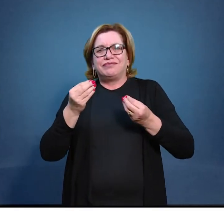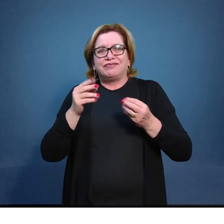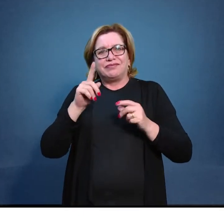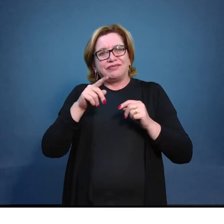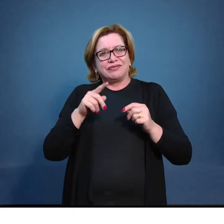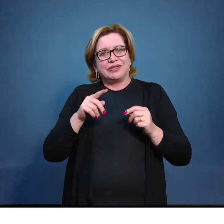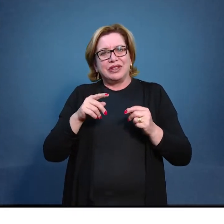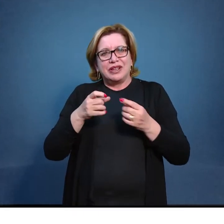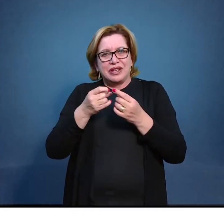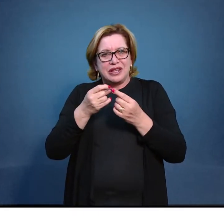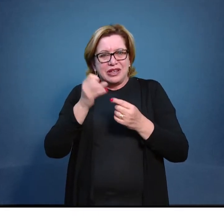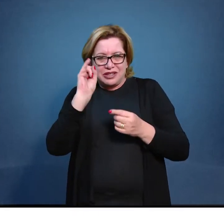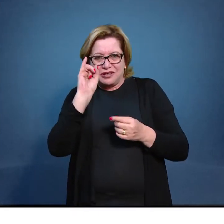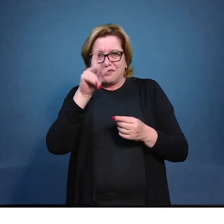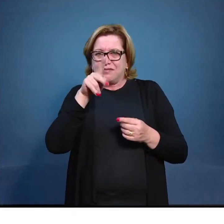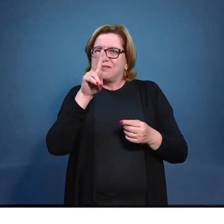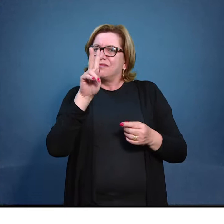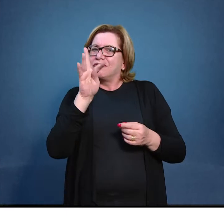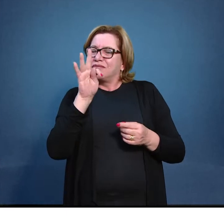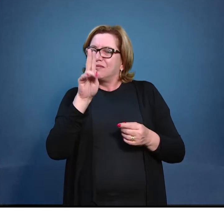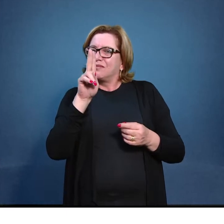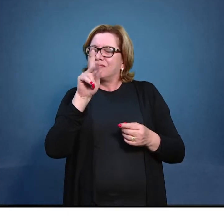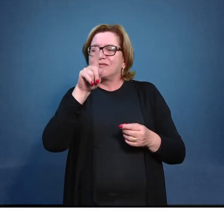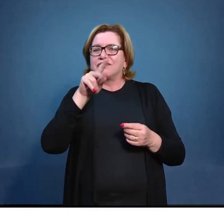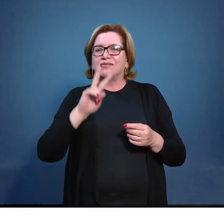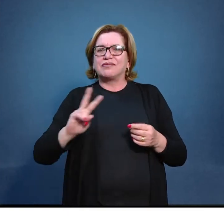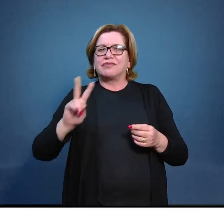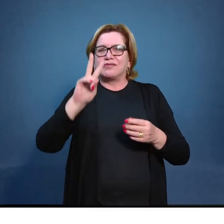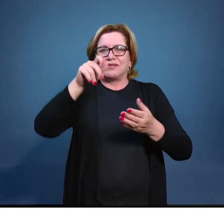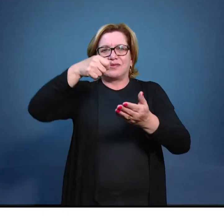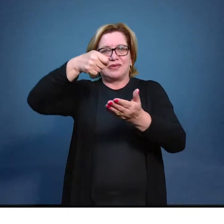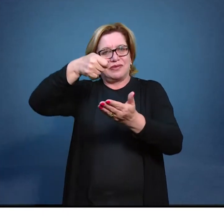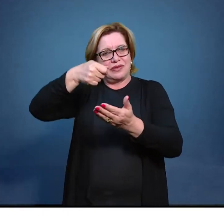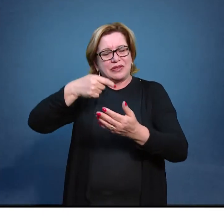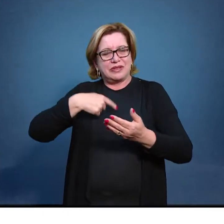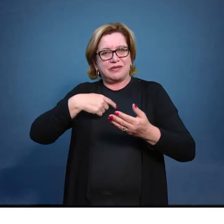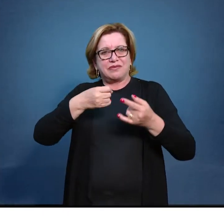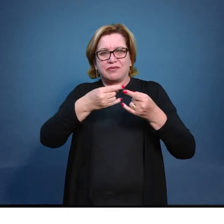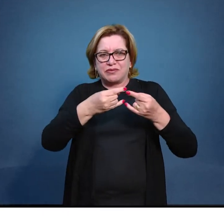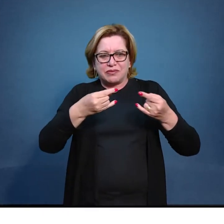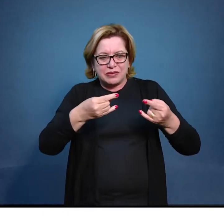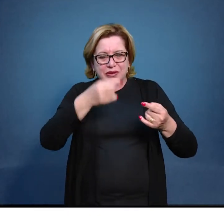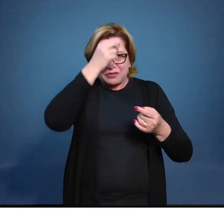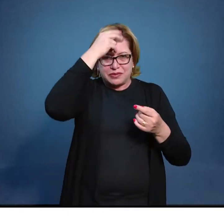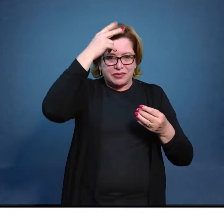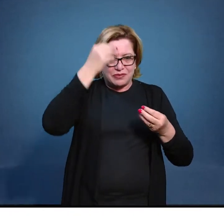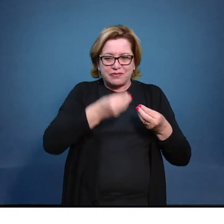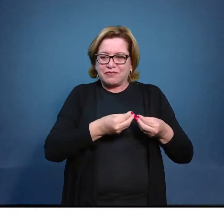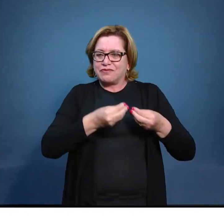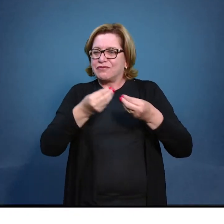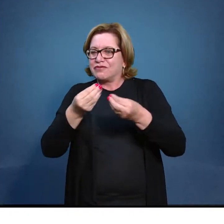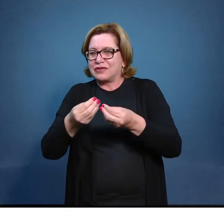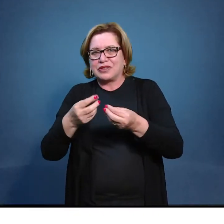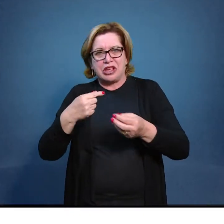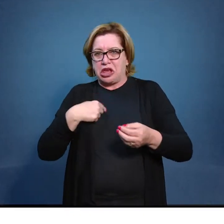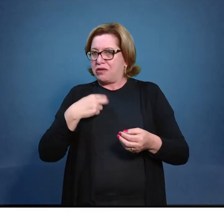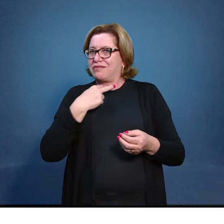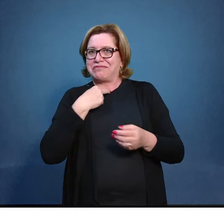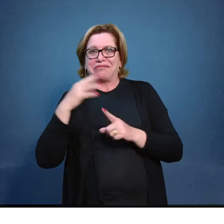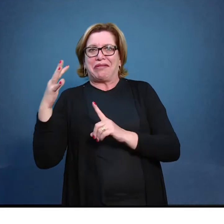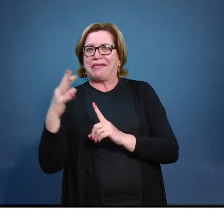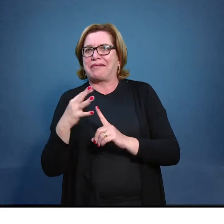esse IPTU, esse valor, ele vai ser pago, lançado para você pelo município. Você não tem ação